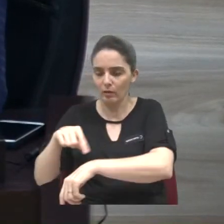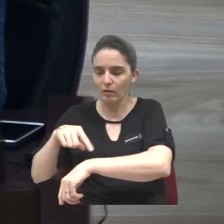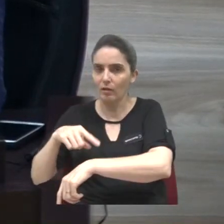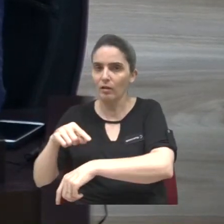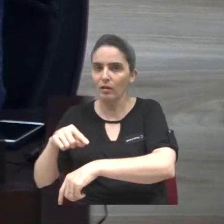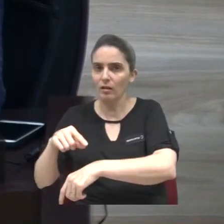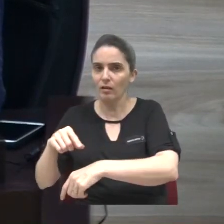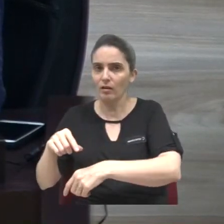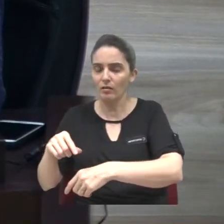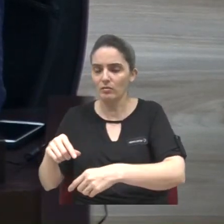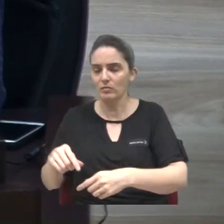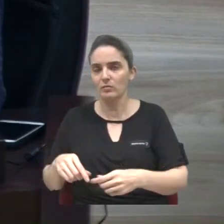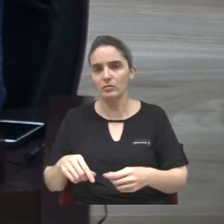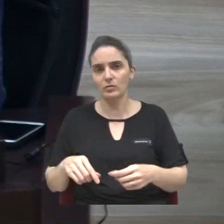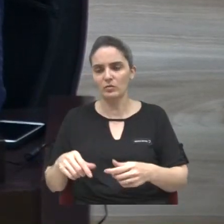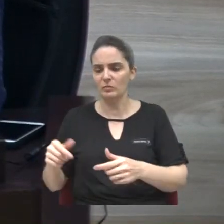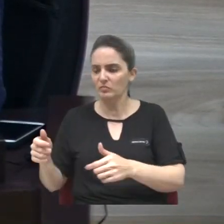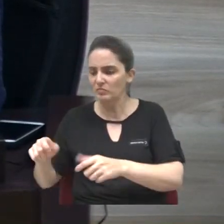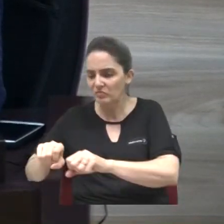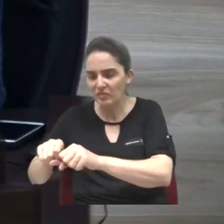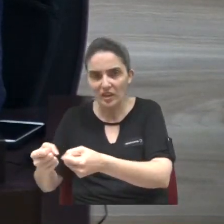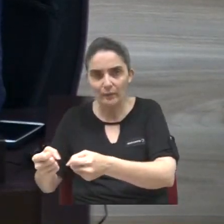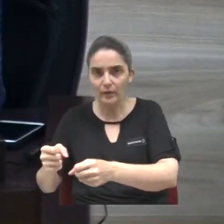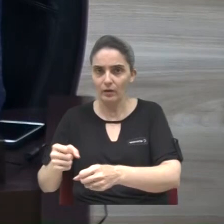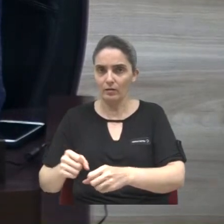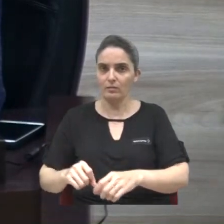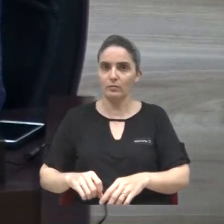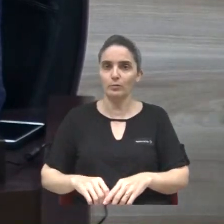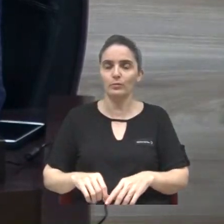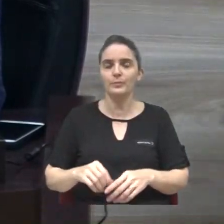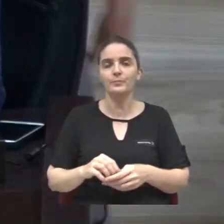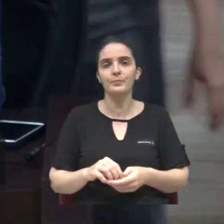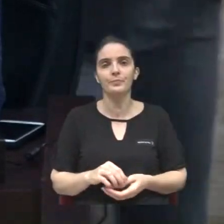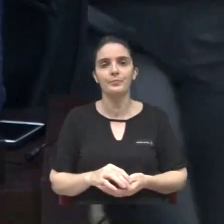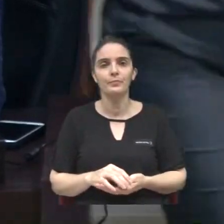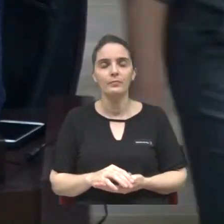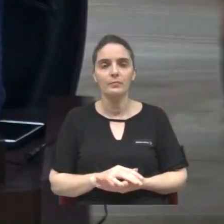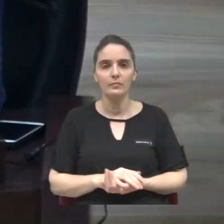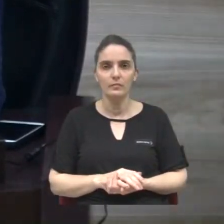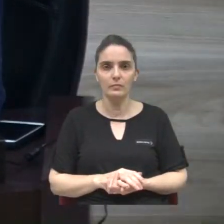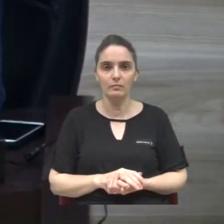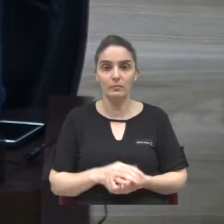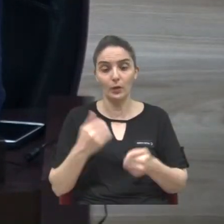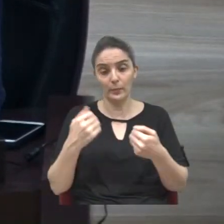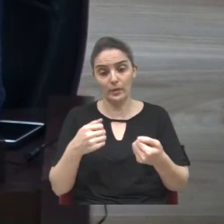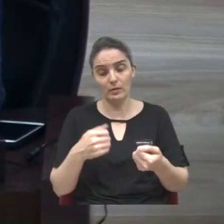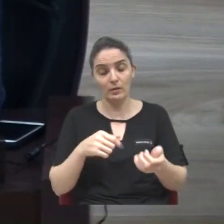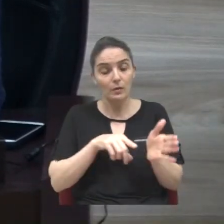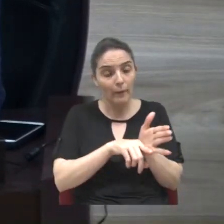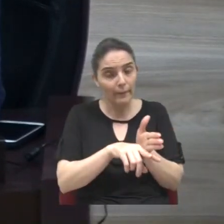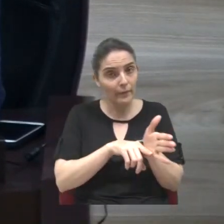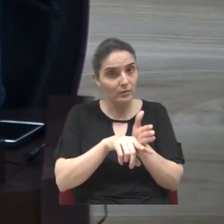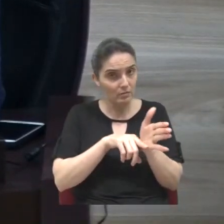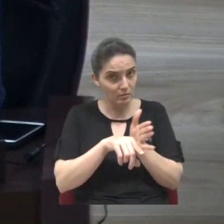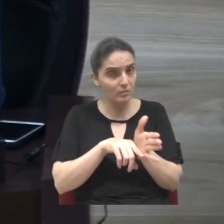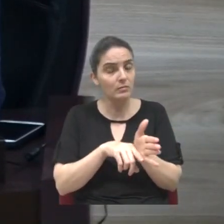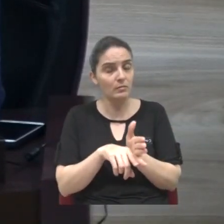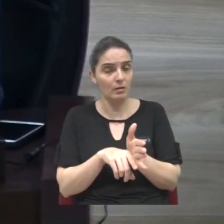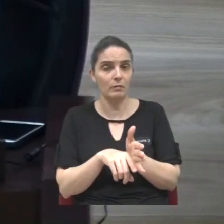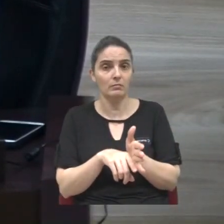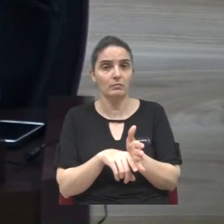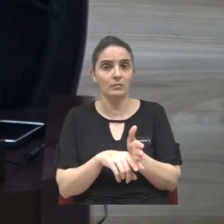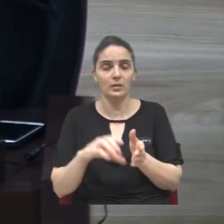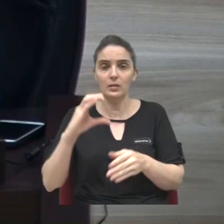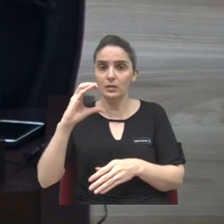aferindo, assim, uma quantidade acima da de fato consumida. Diante dessa questão, a CPI buscou entender